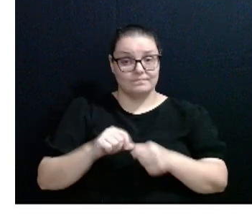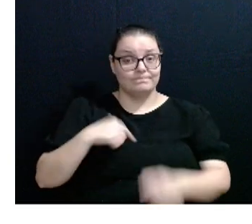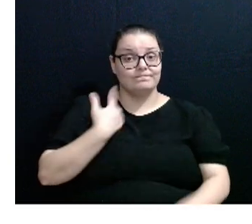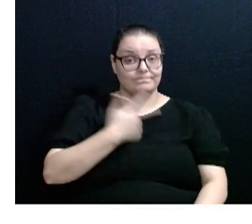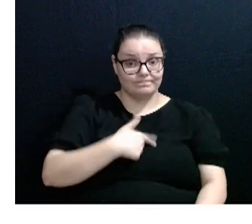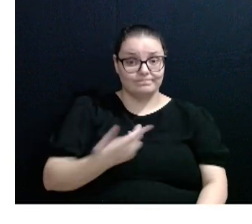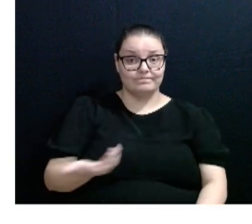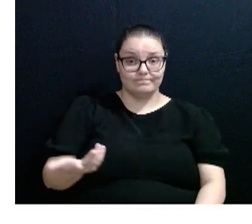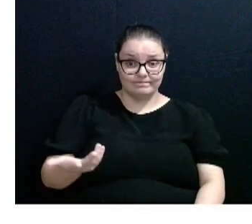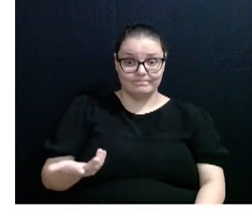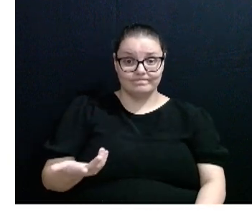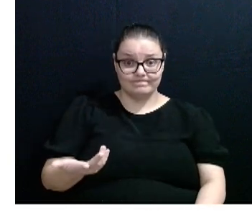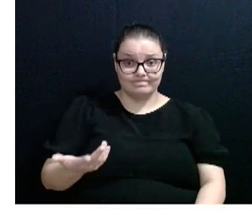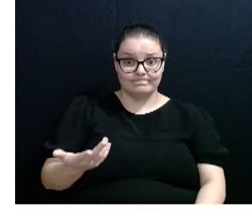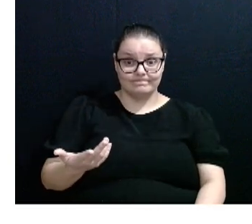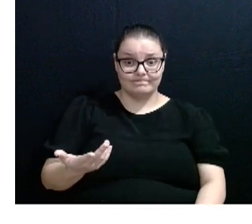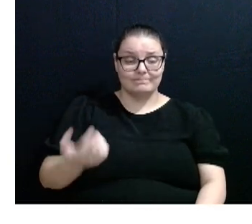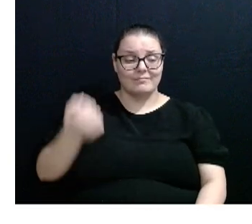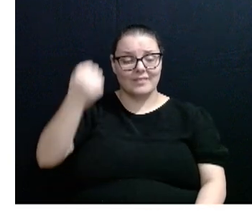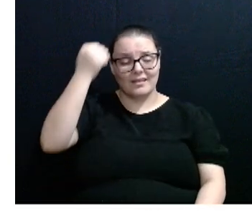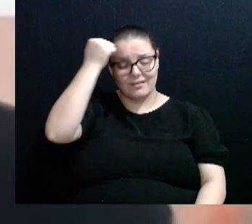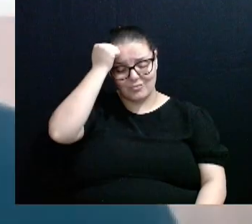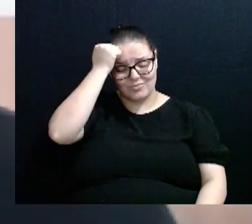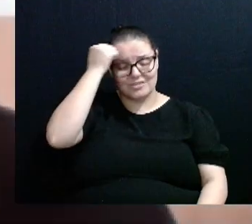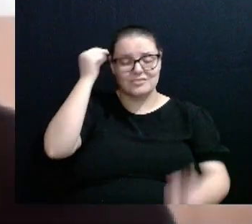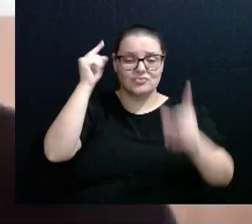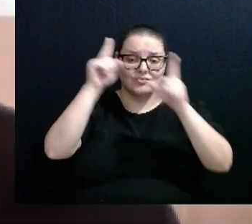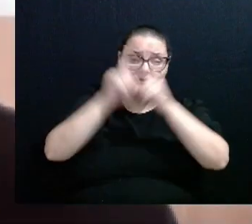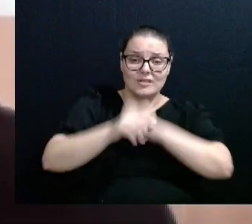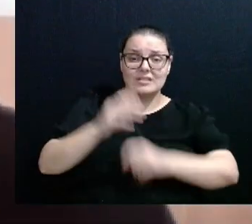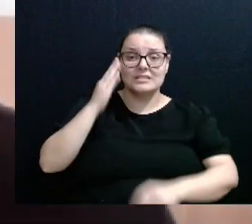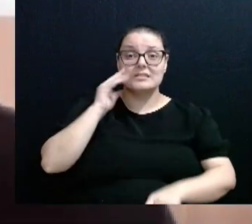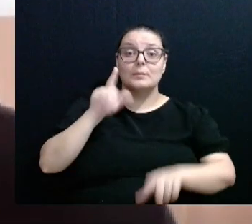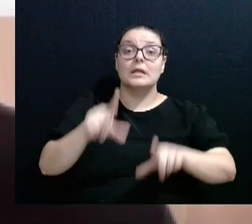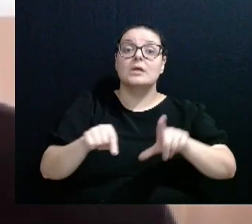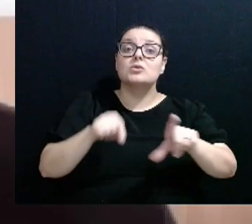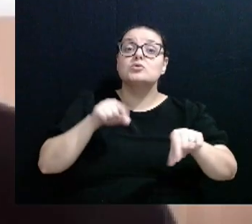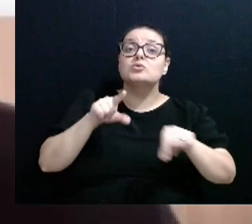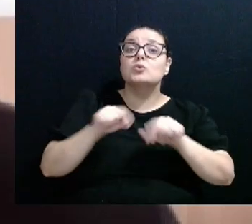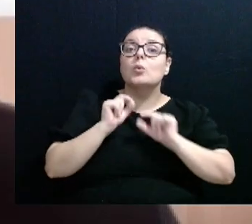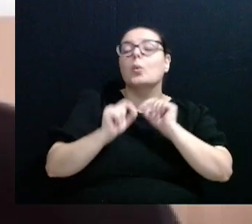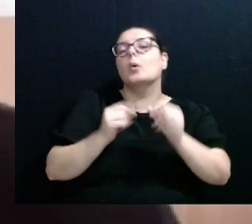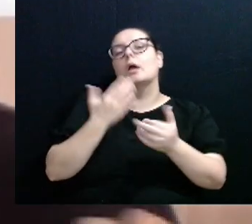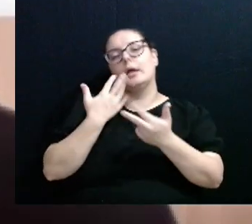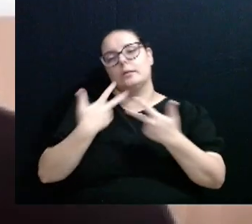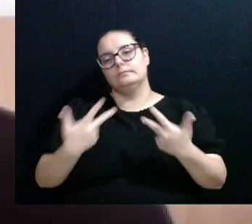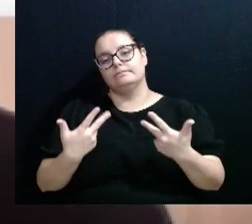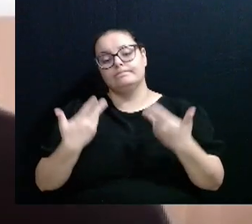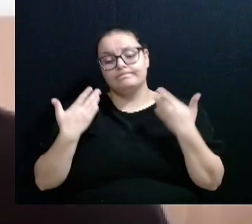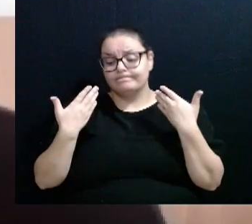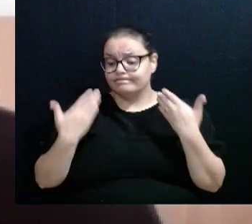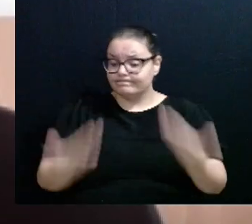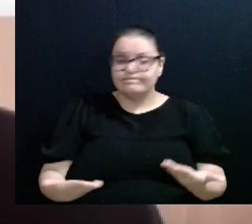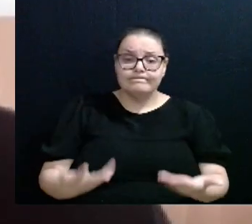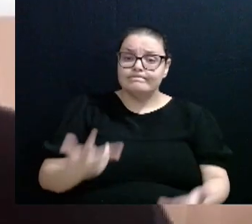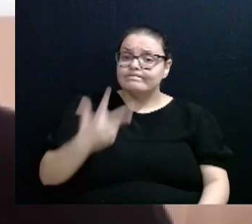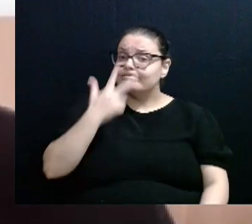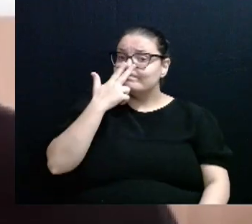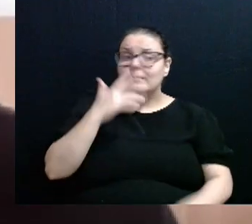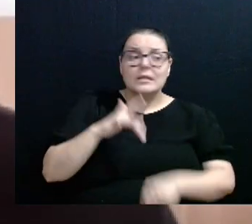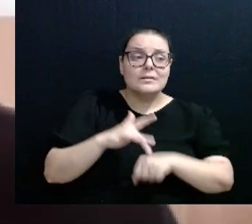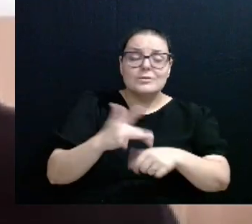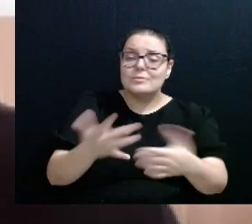com muita culpa, muita dificuldade de saber escolher o que comer. E isso parece um absurdo, né? Quando